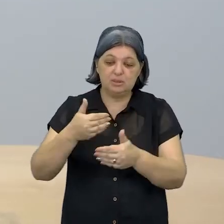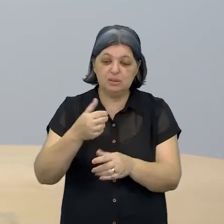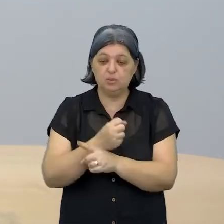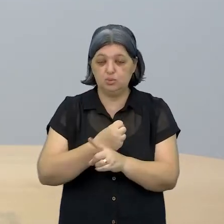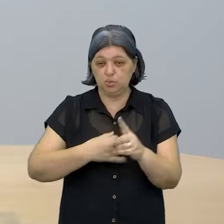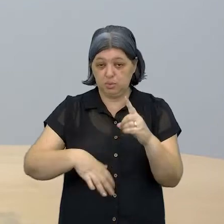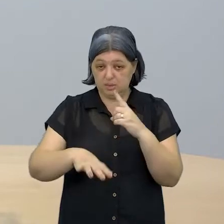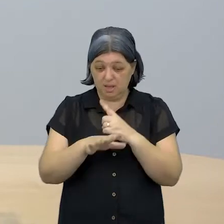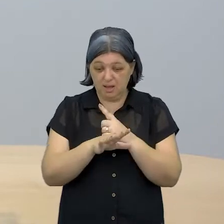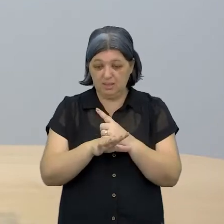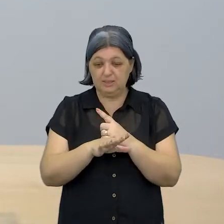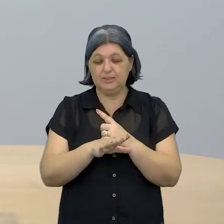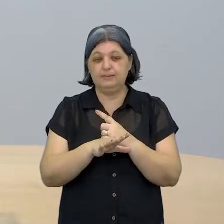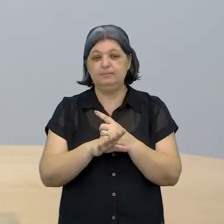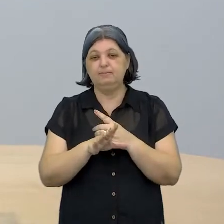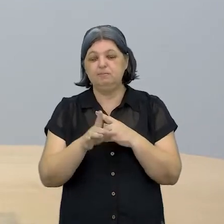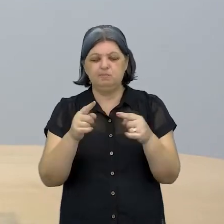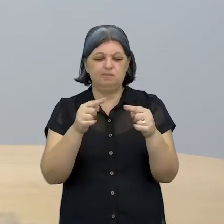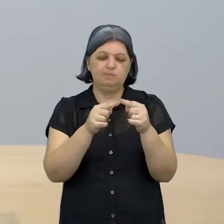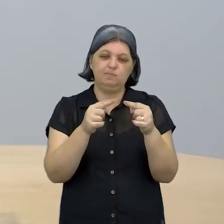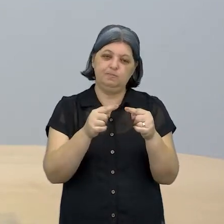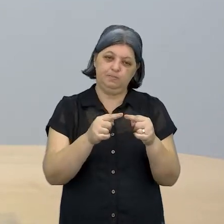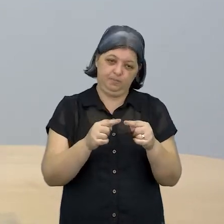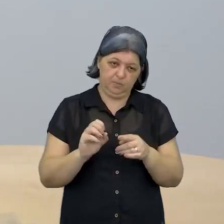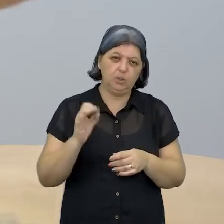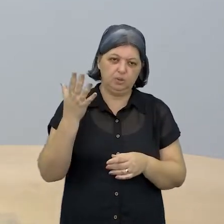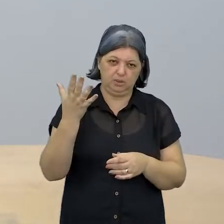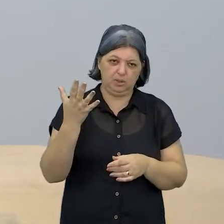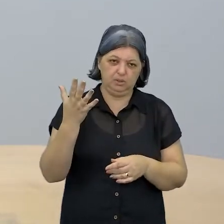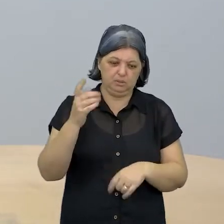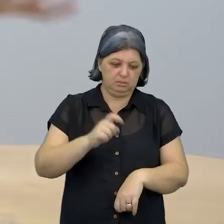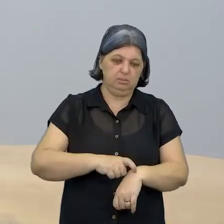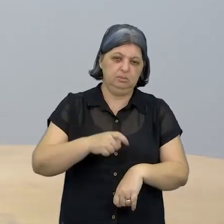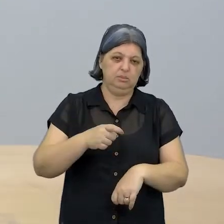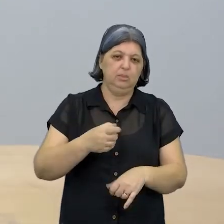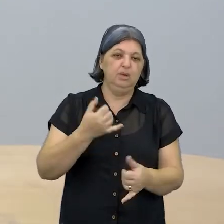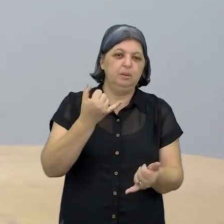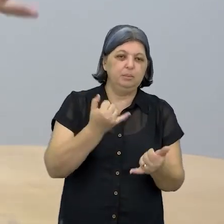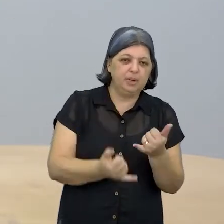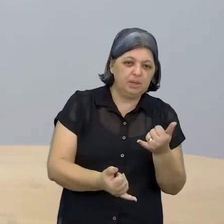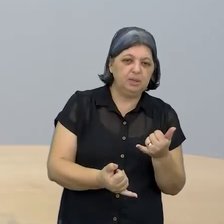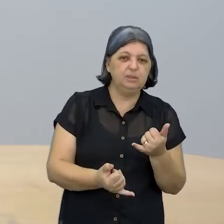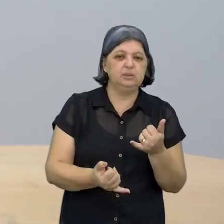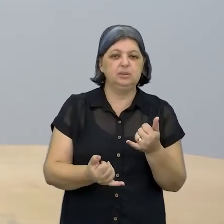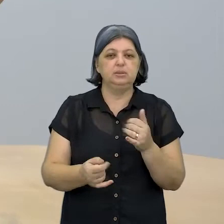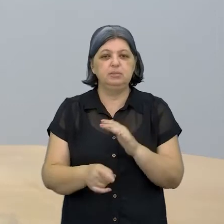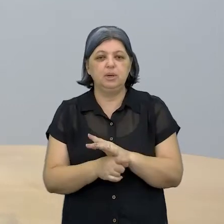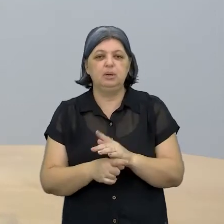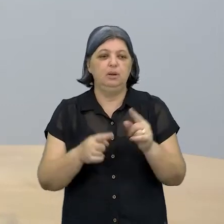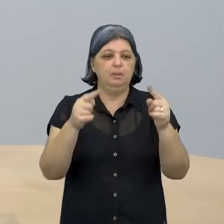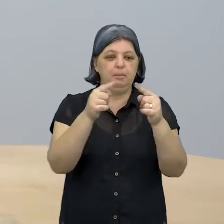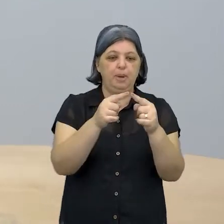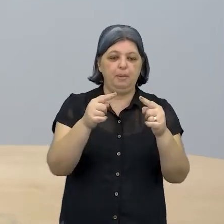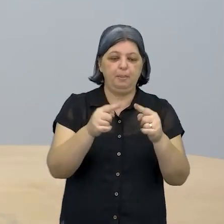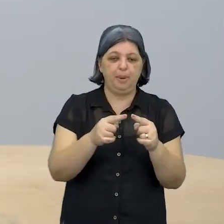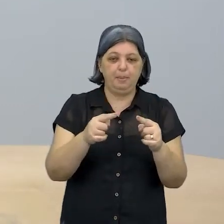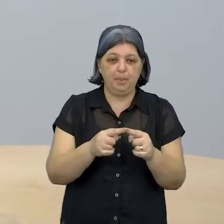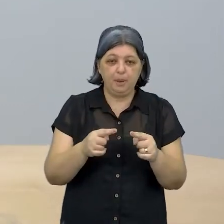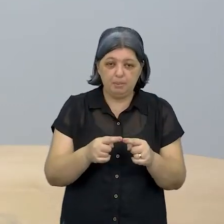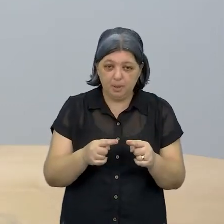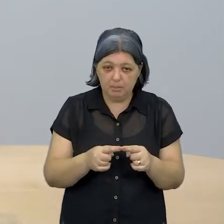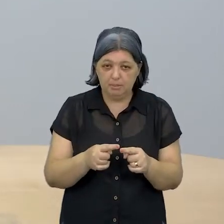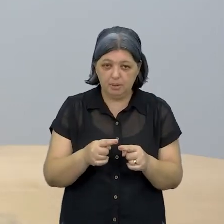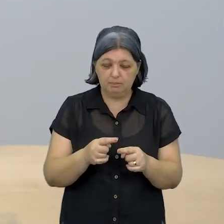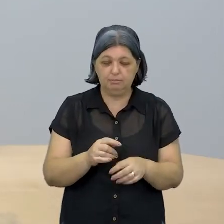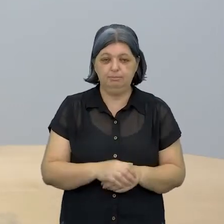sociais muito concomitantes que ocorrem. Parece que um vai retroalimentando o outro, né? E